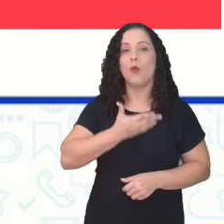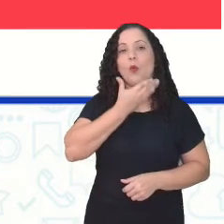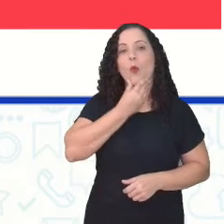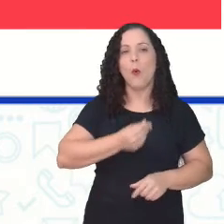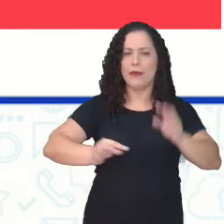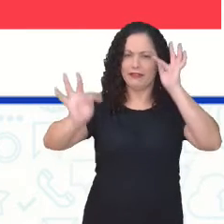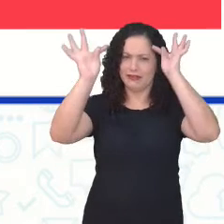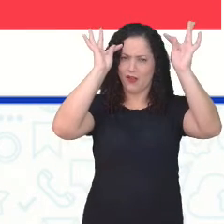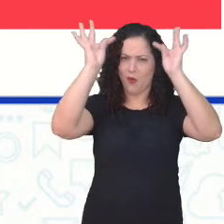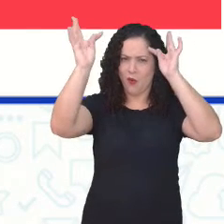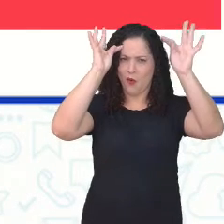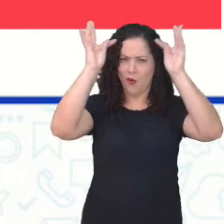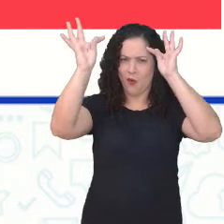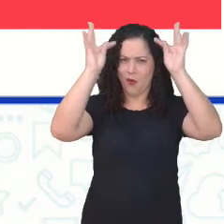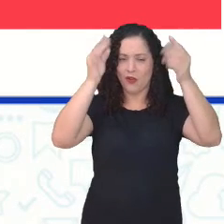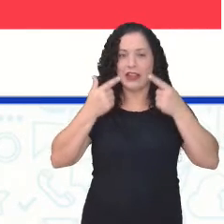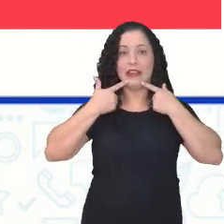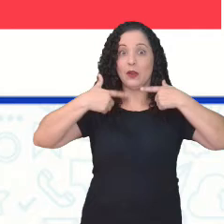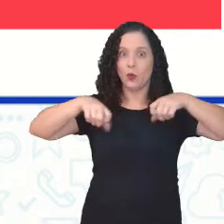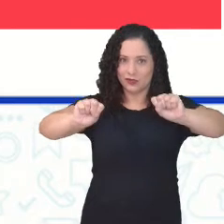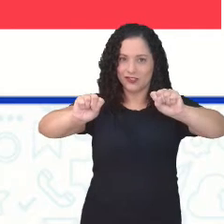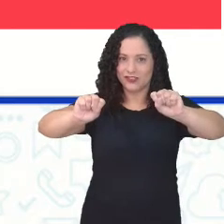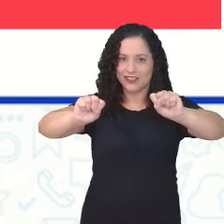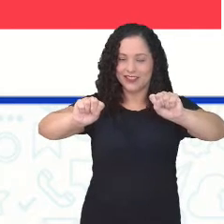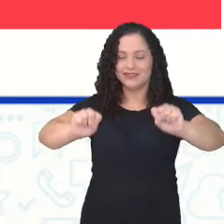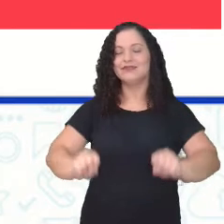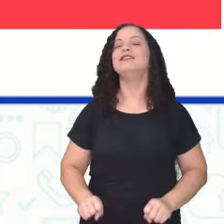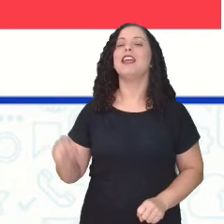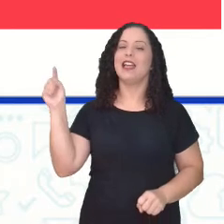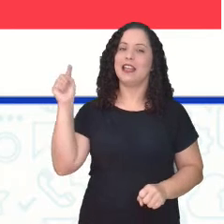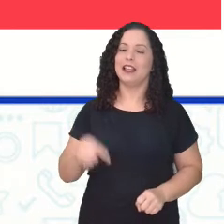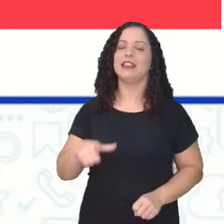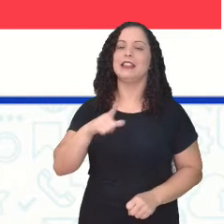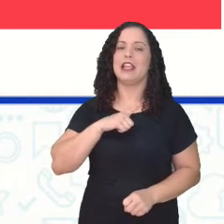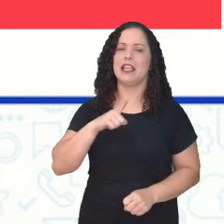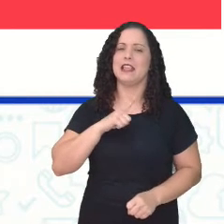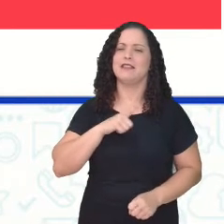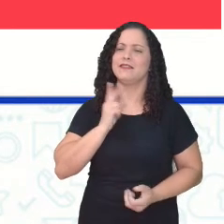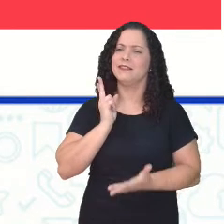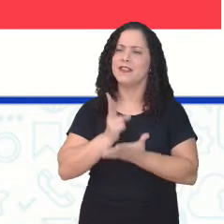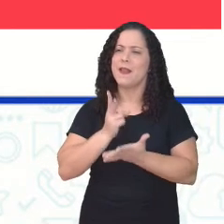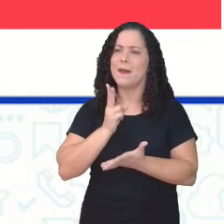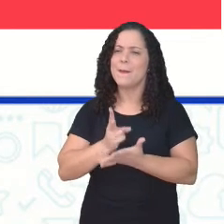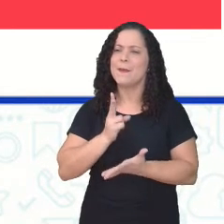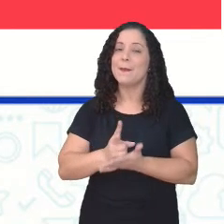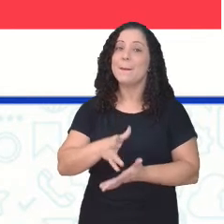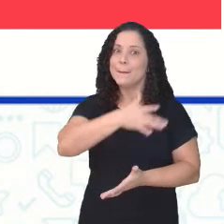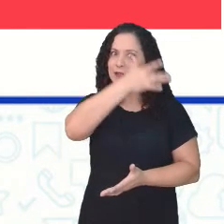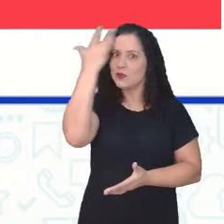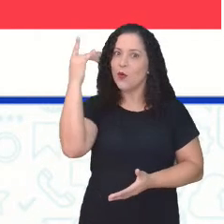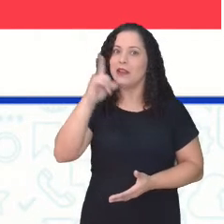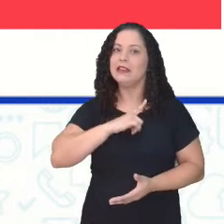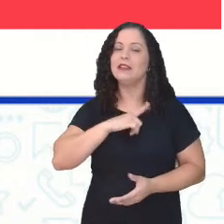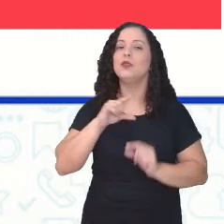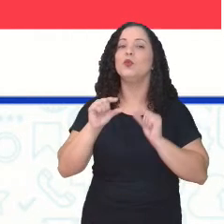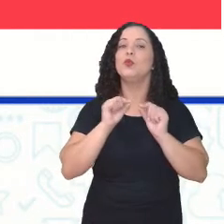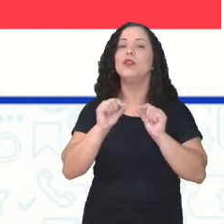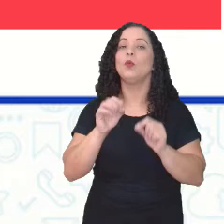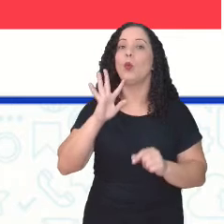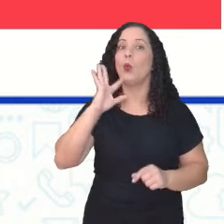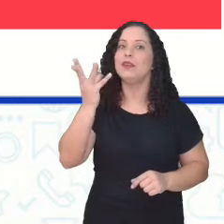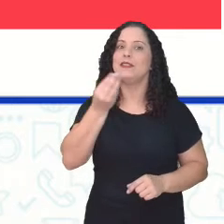teórico linguista, não é? Sempre tem alguém que traz aquele fundamento para a gente, não